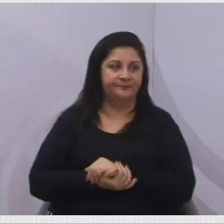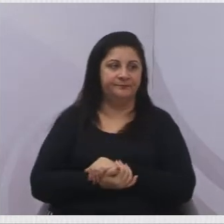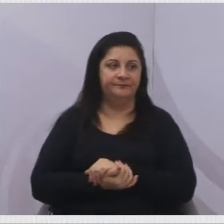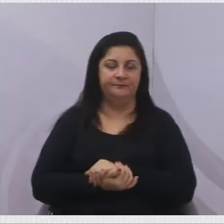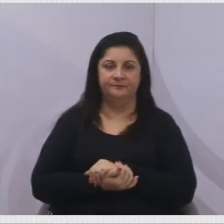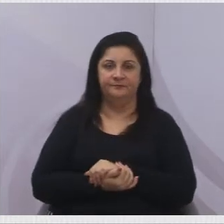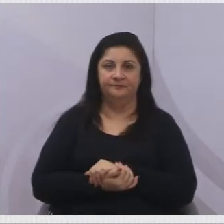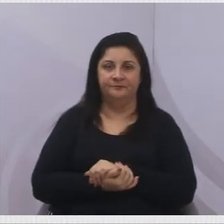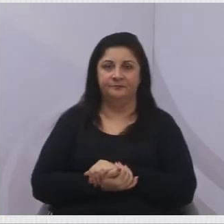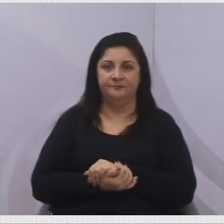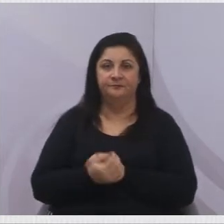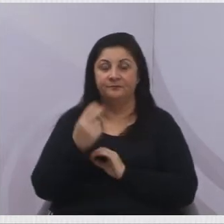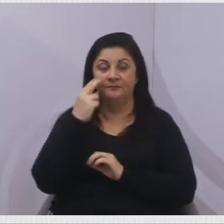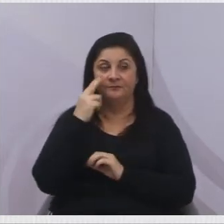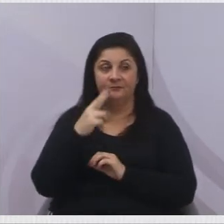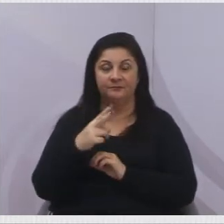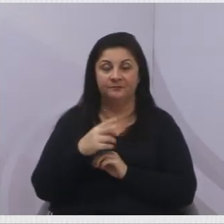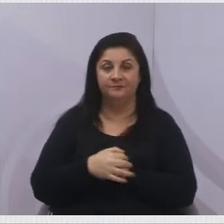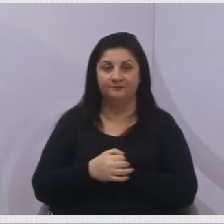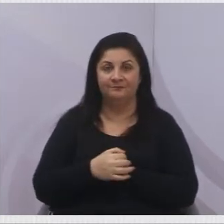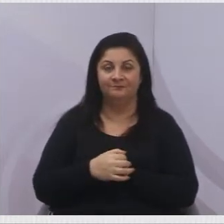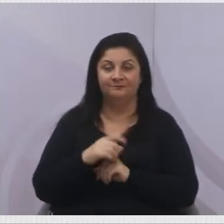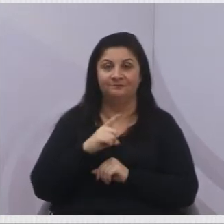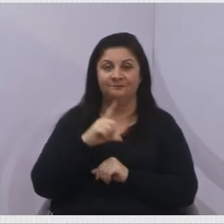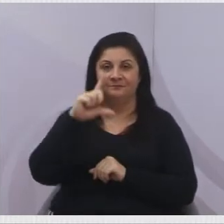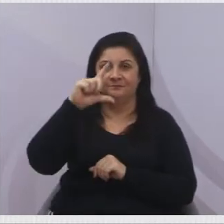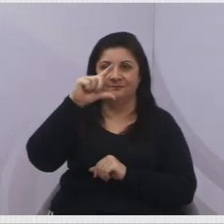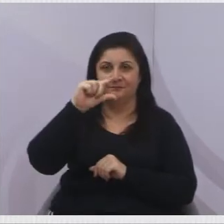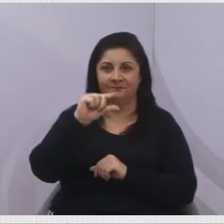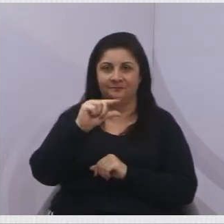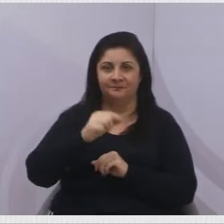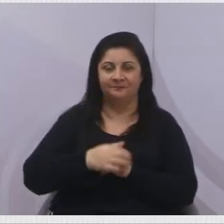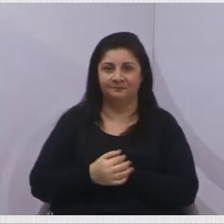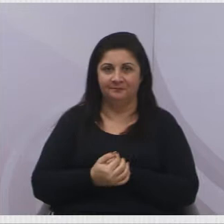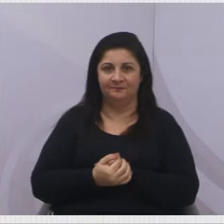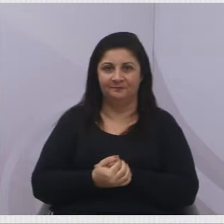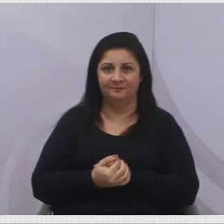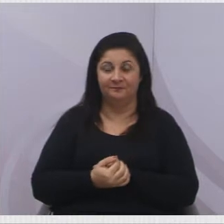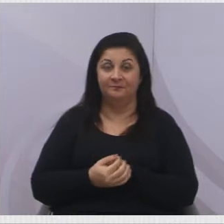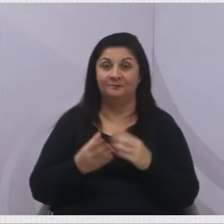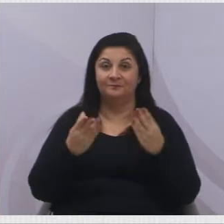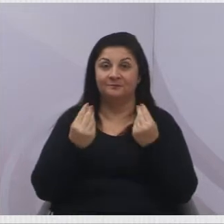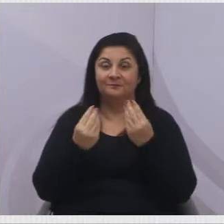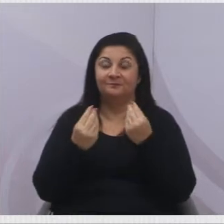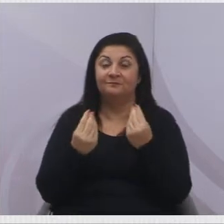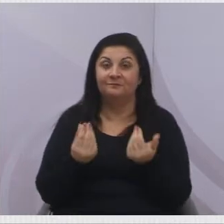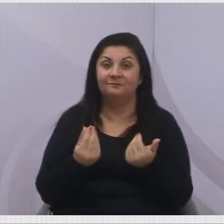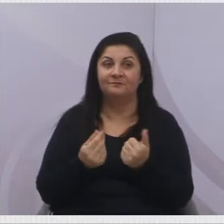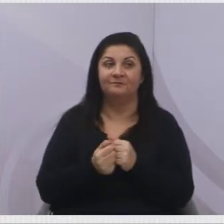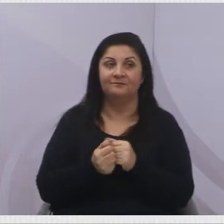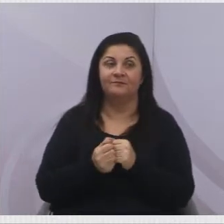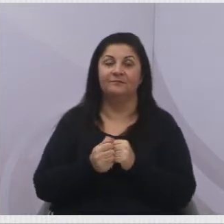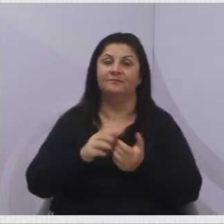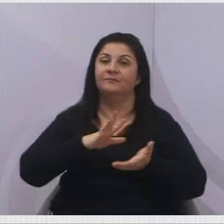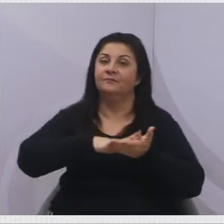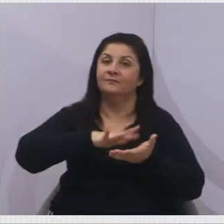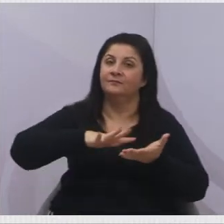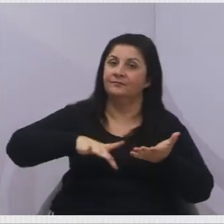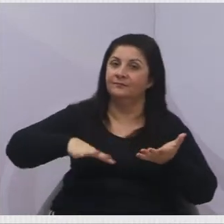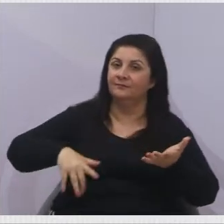Vocês vão observar que nós tivemos uma redução bastante expressiva com relação às